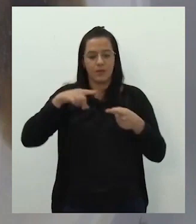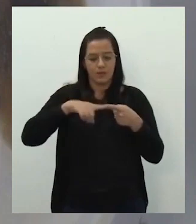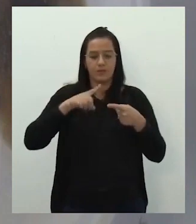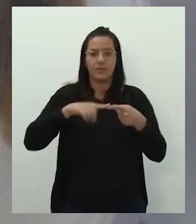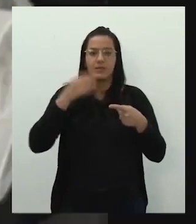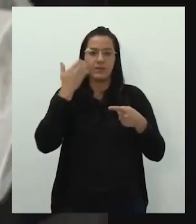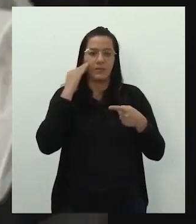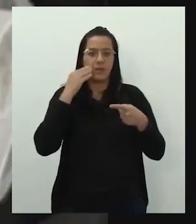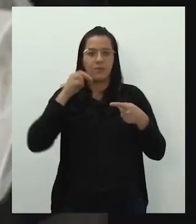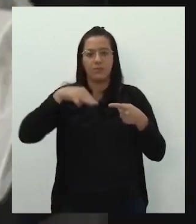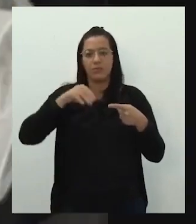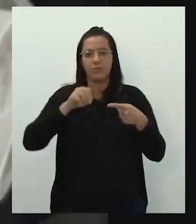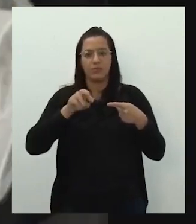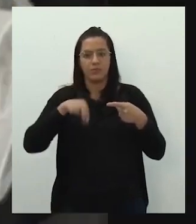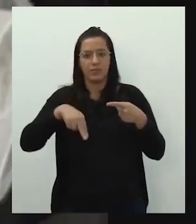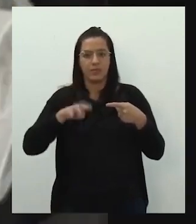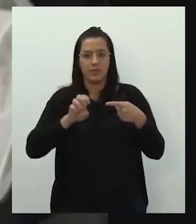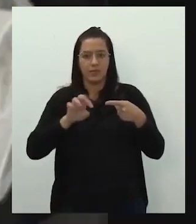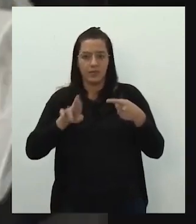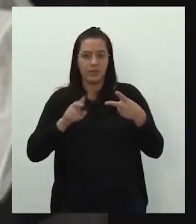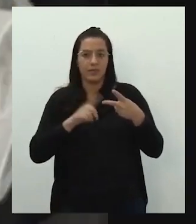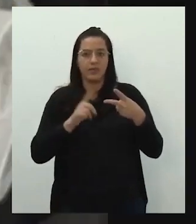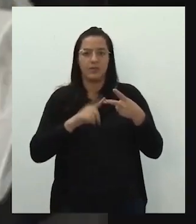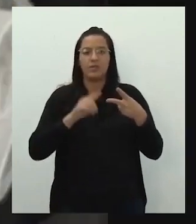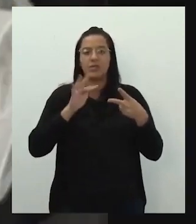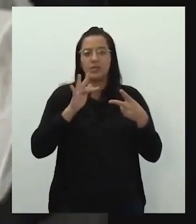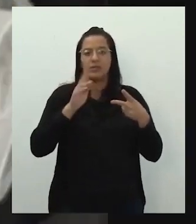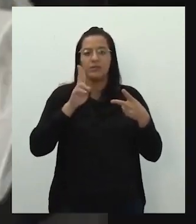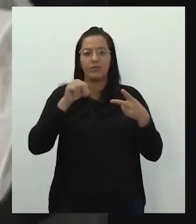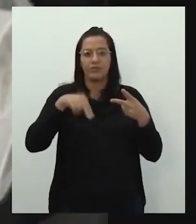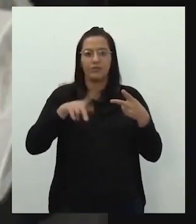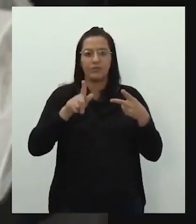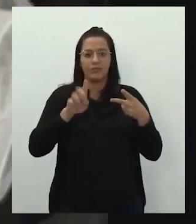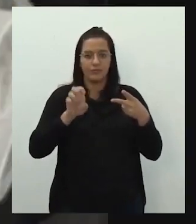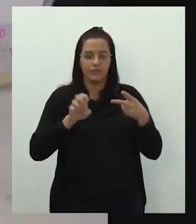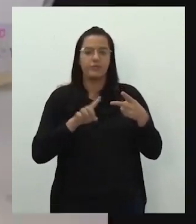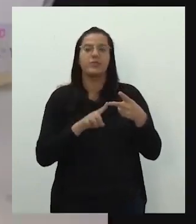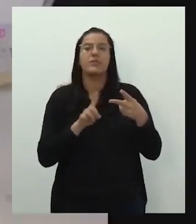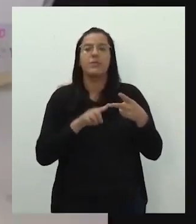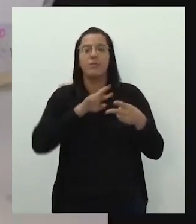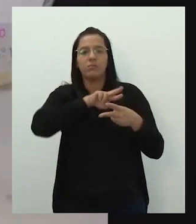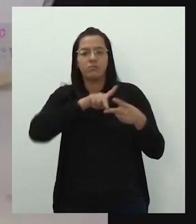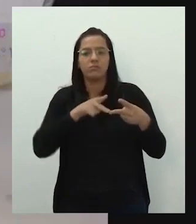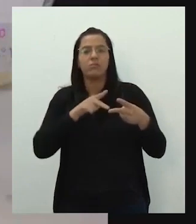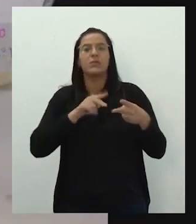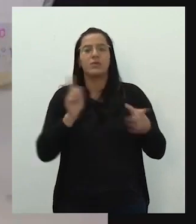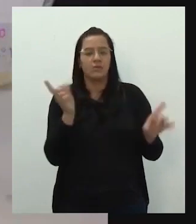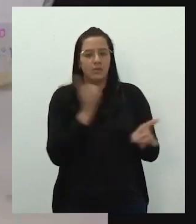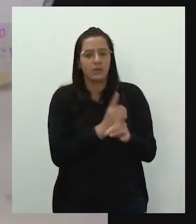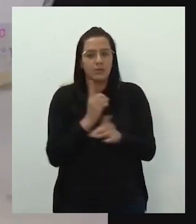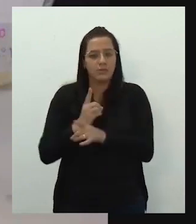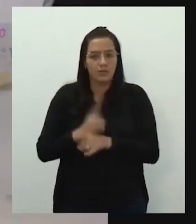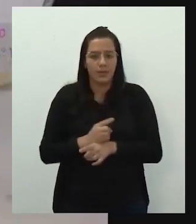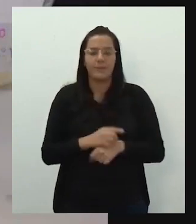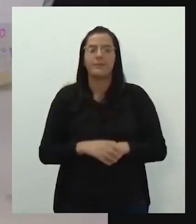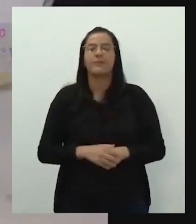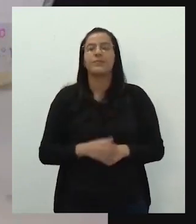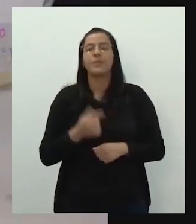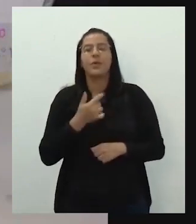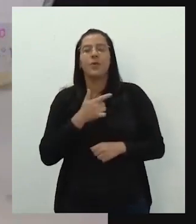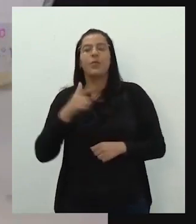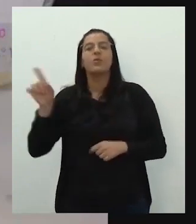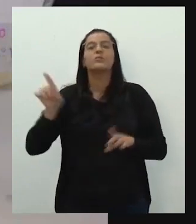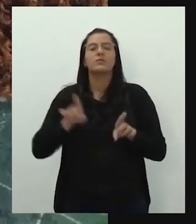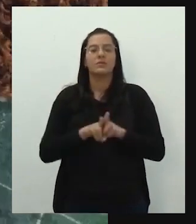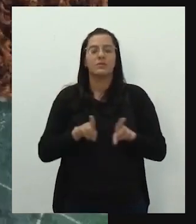Fungi. Após uma semana da coleta para a cultura, fazemos uma atividade testando os produtos de limpeza, para saber